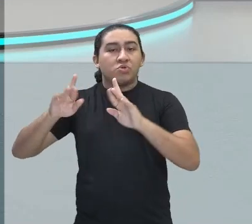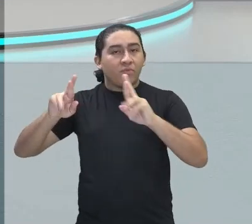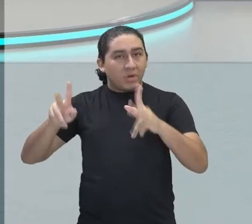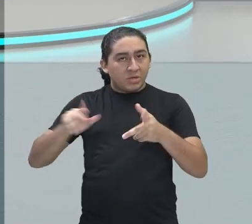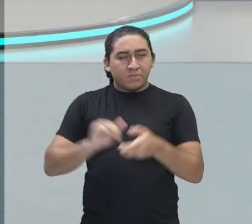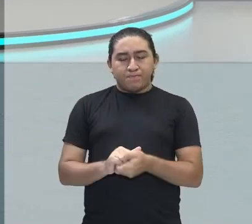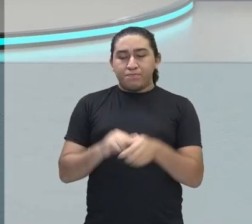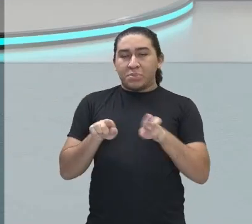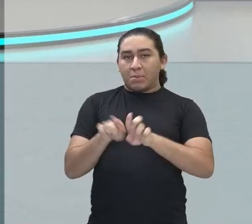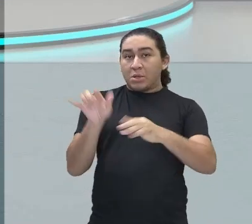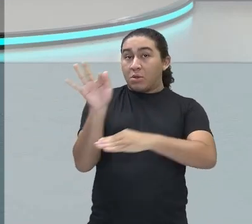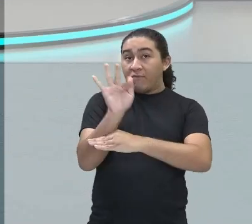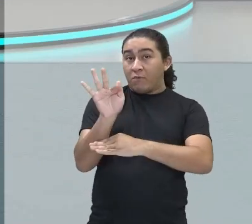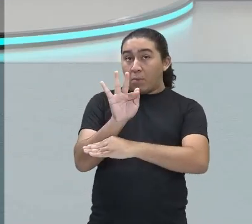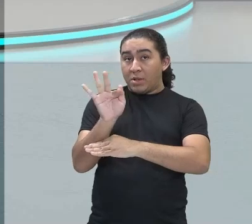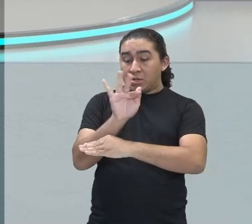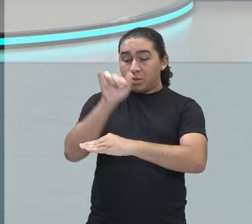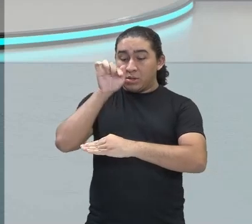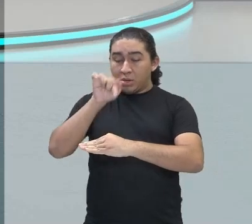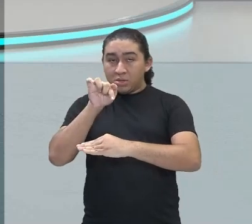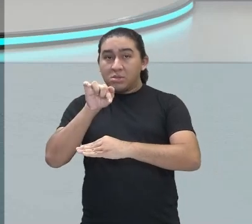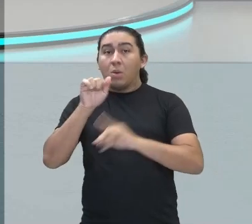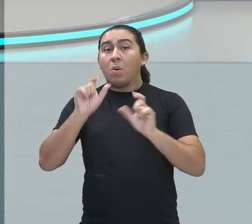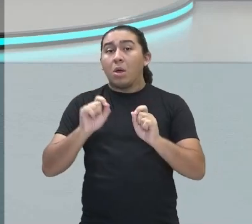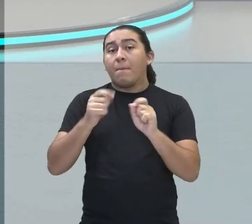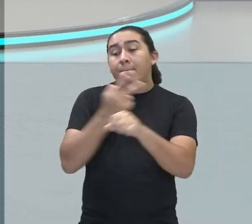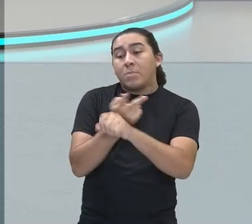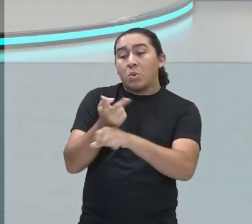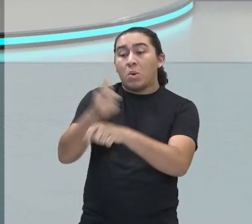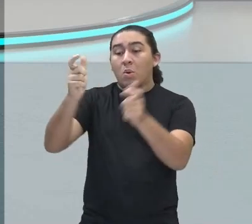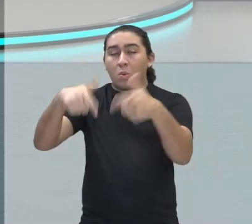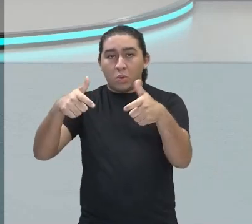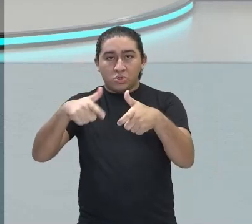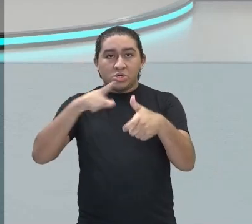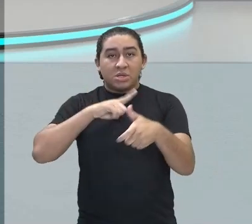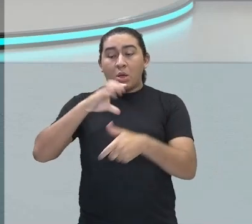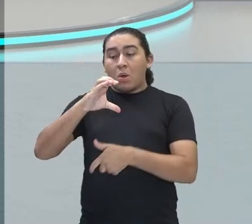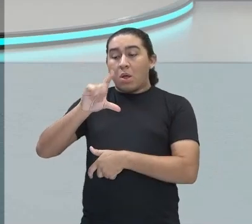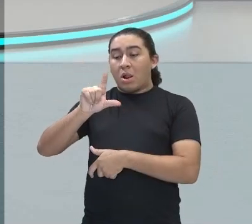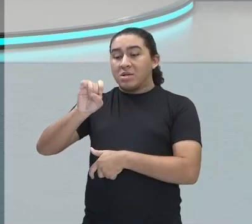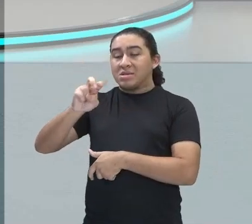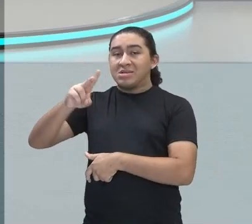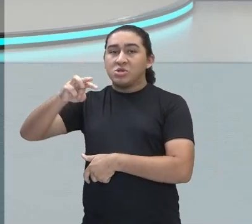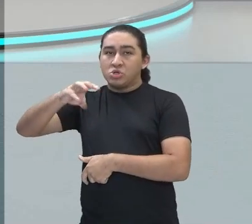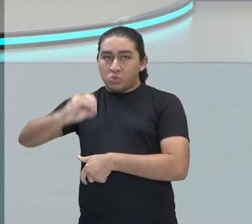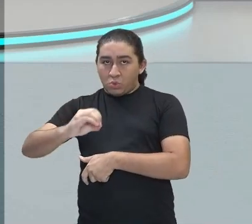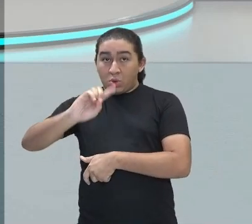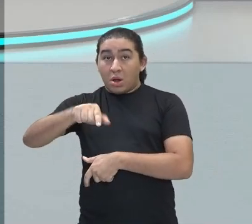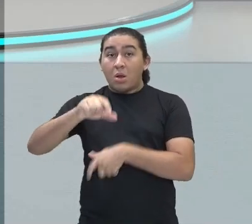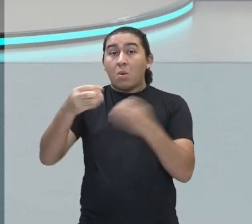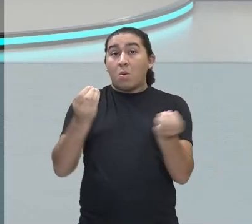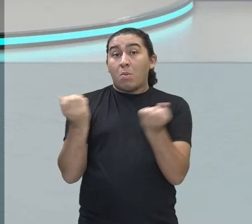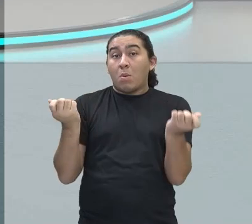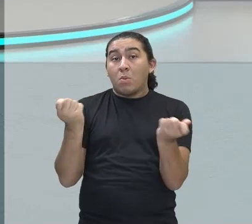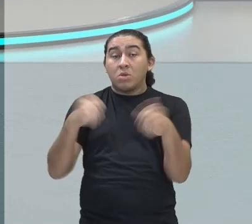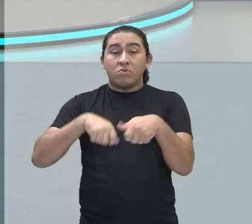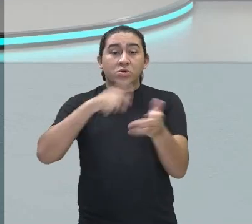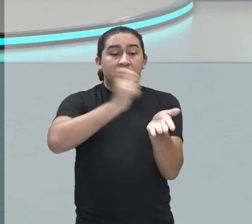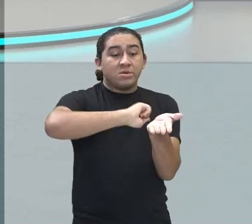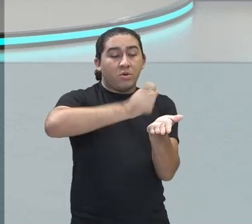formal vai buscar lá no classicismo a forma de se escrever, o rigor